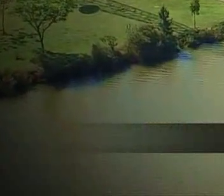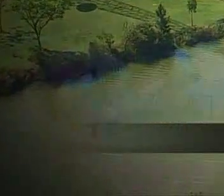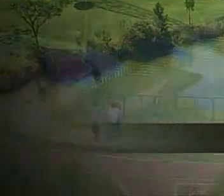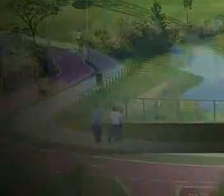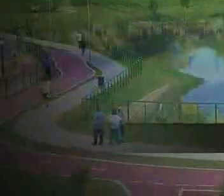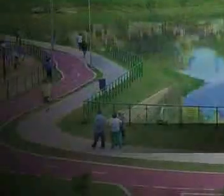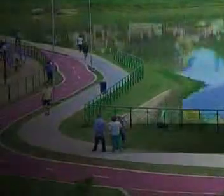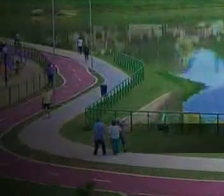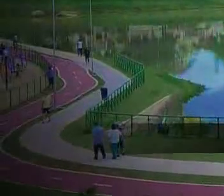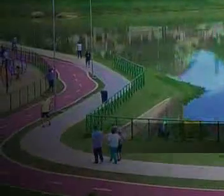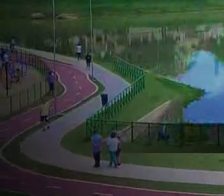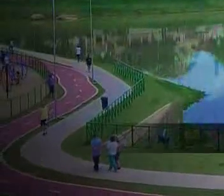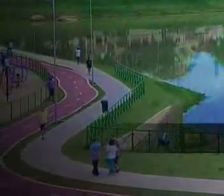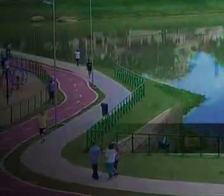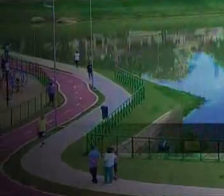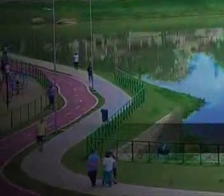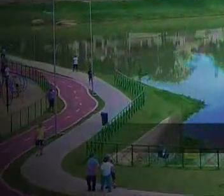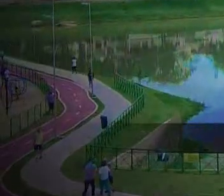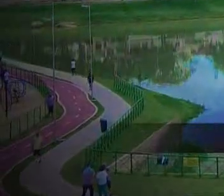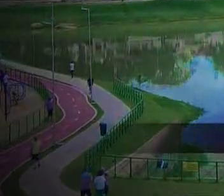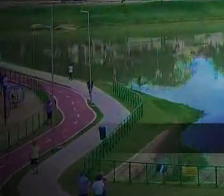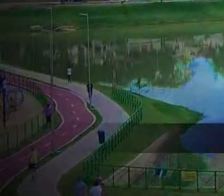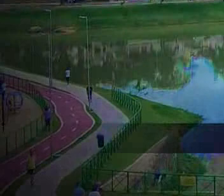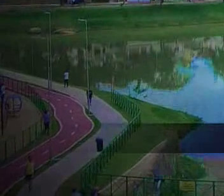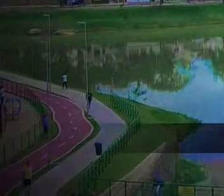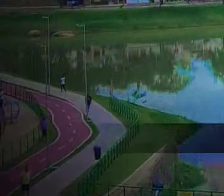aí e